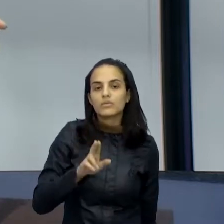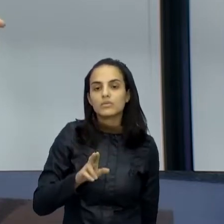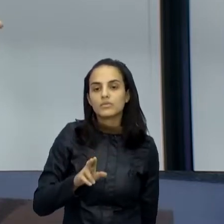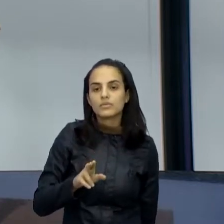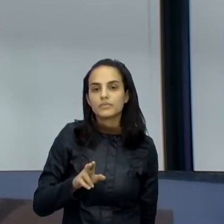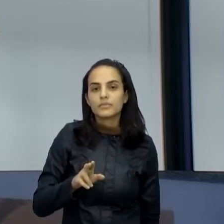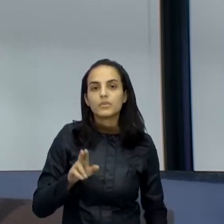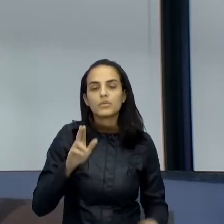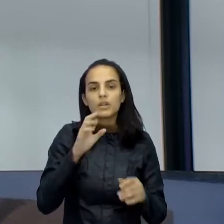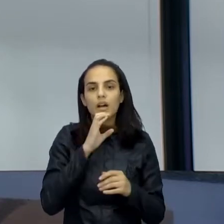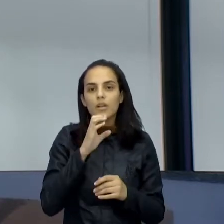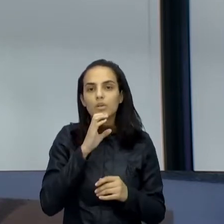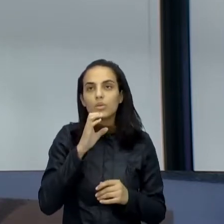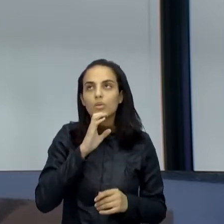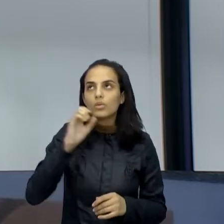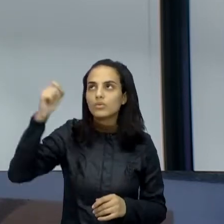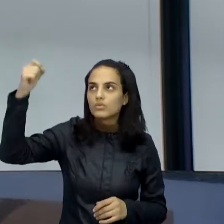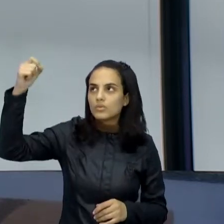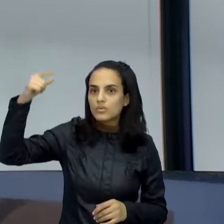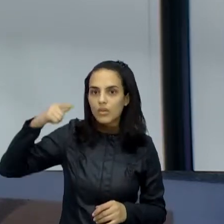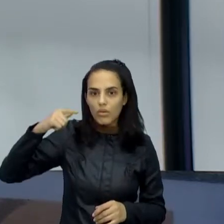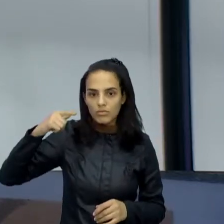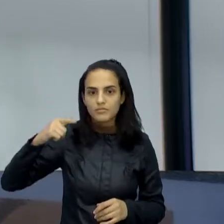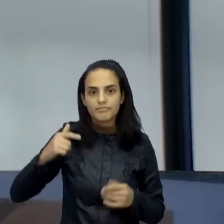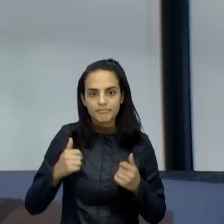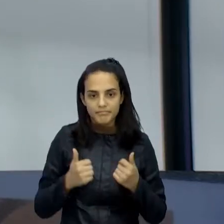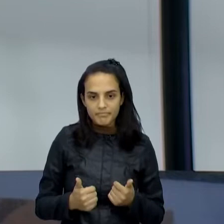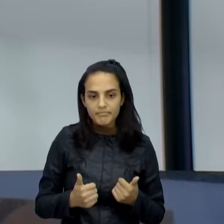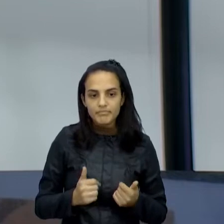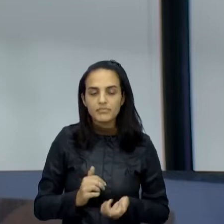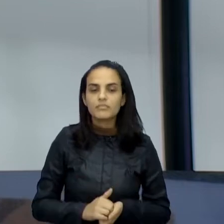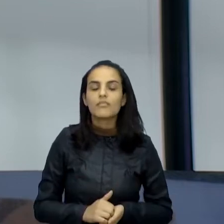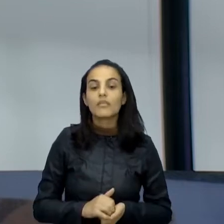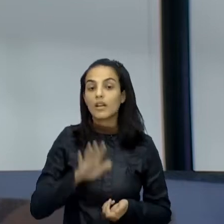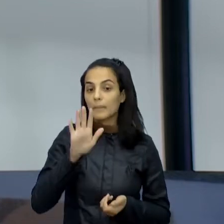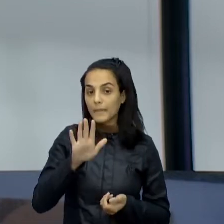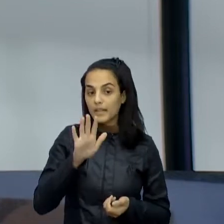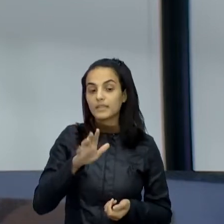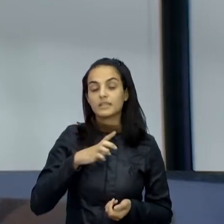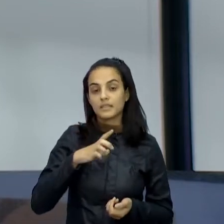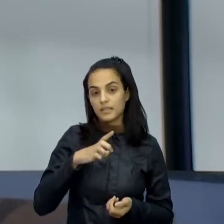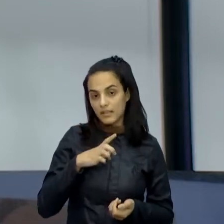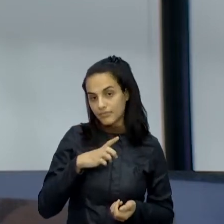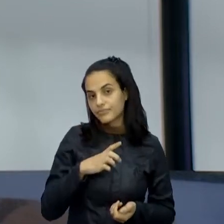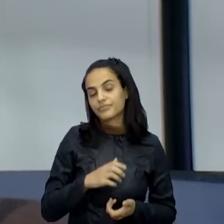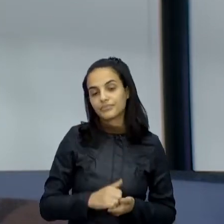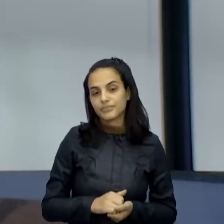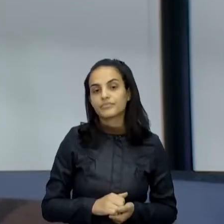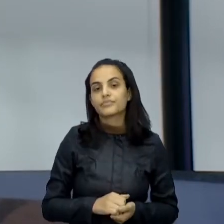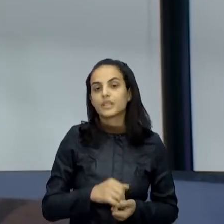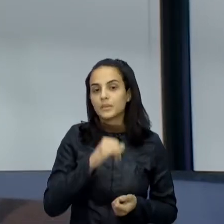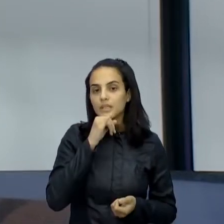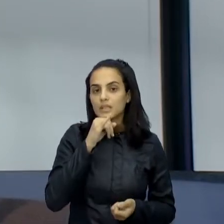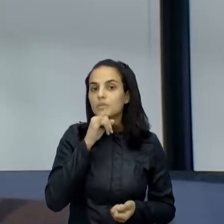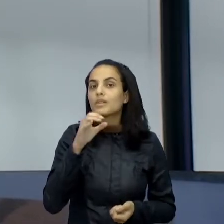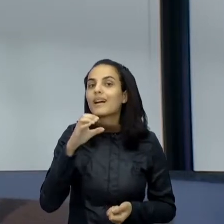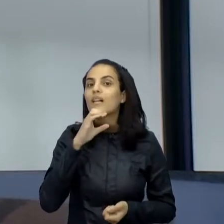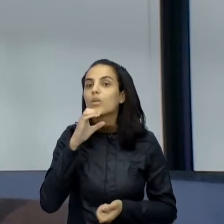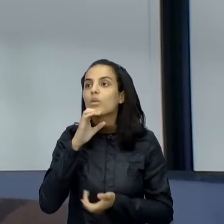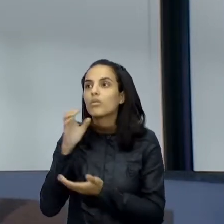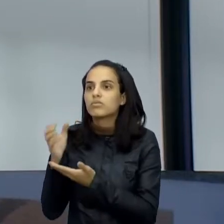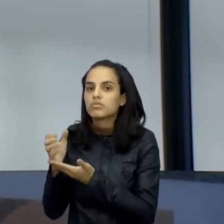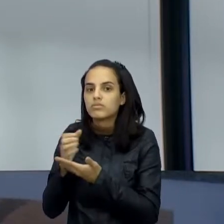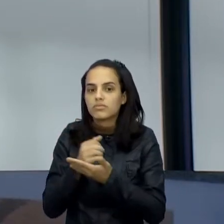solo, então ela não tem queima de combustível, tá certo? Então, mas é um tipo de termoelétrica, ela pega o calor para